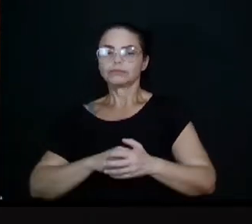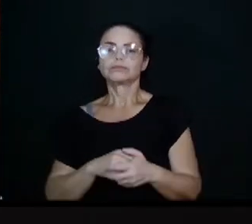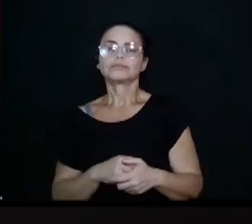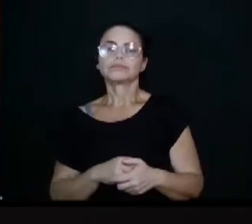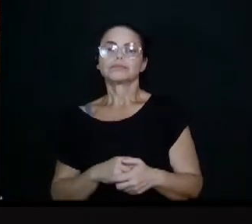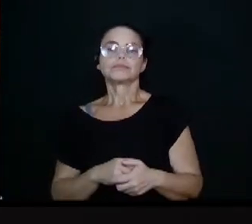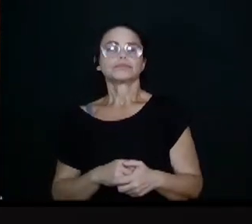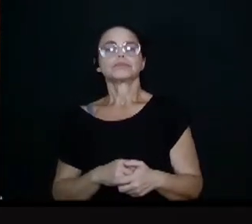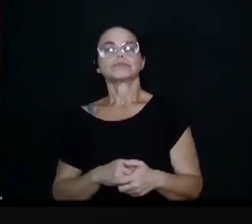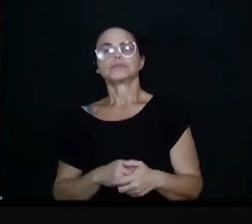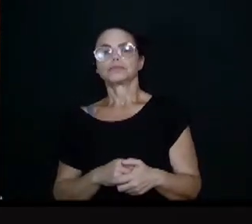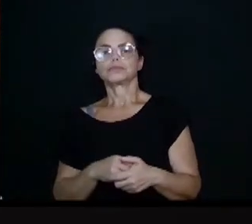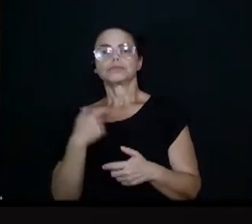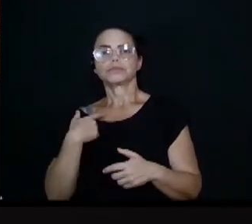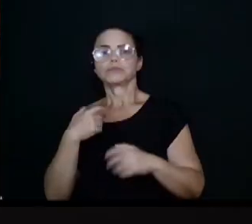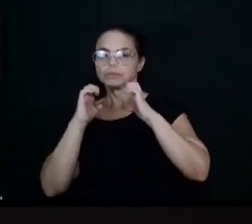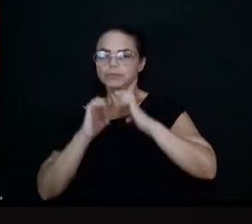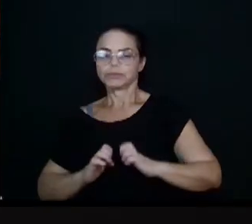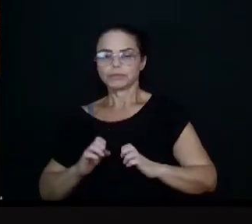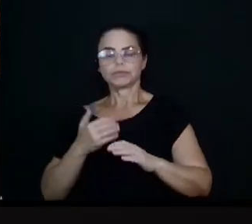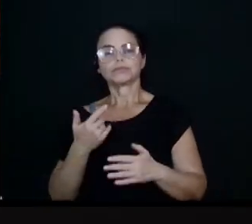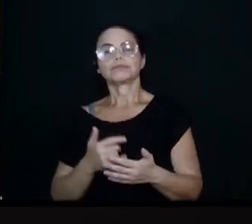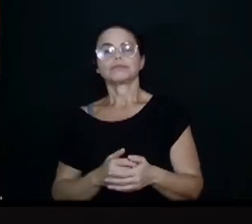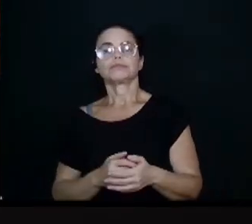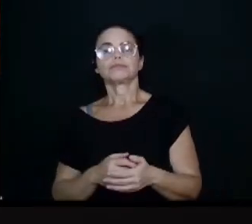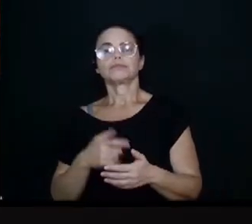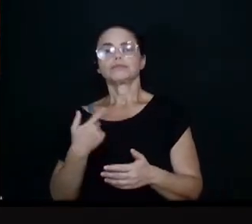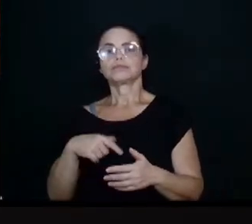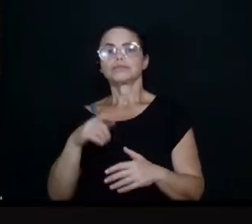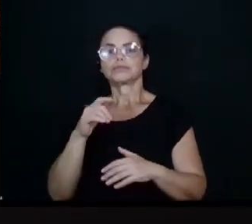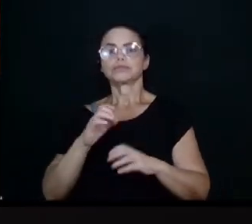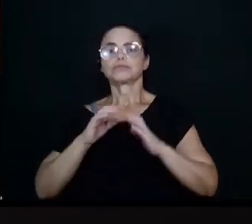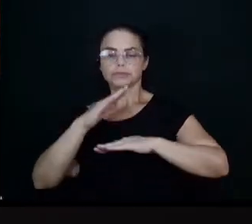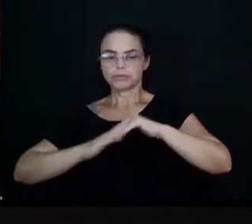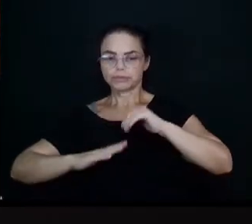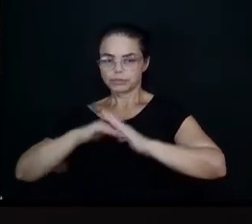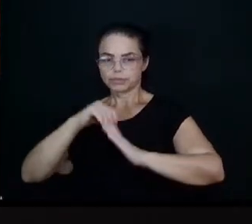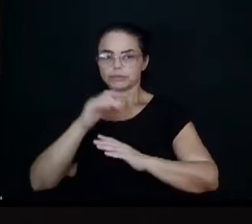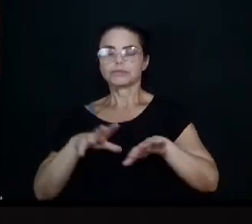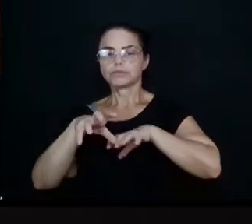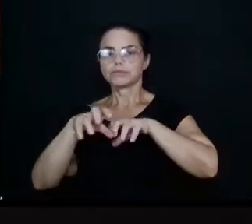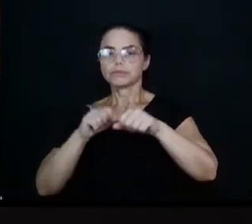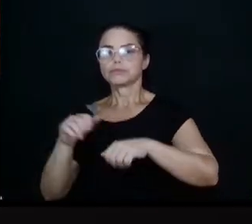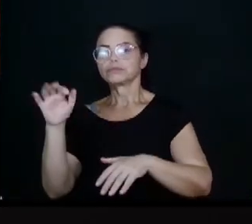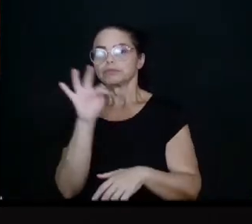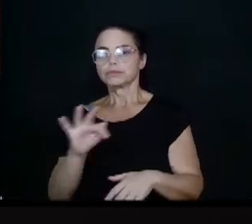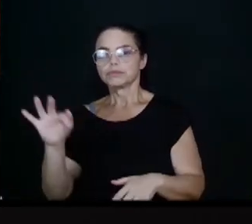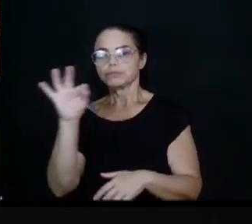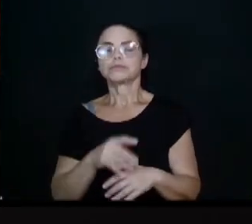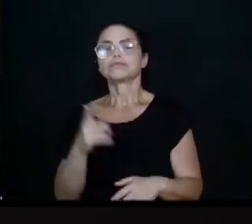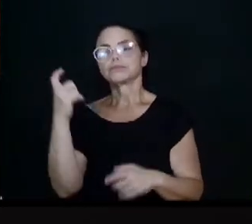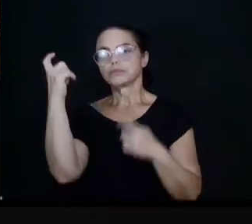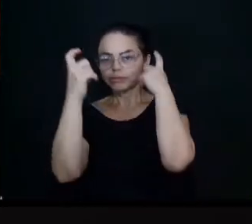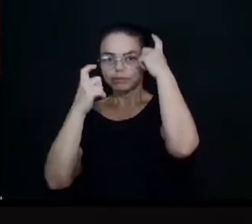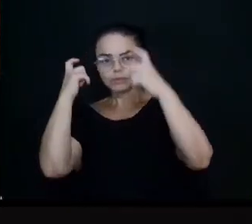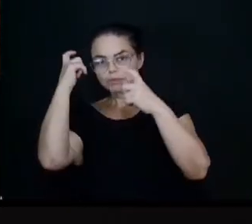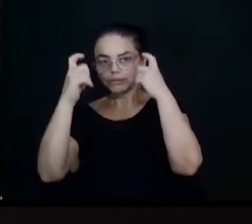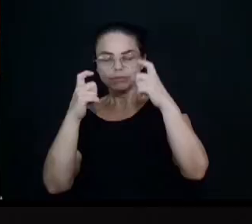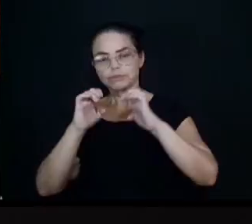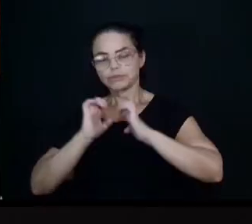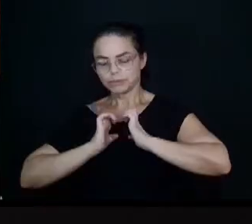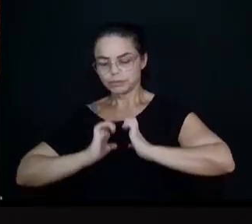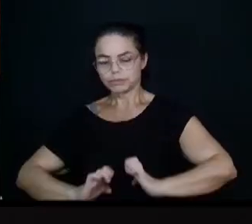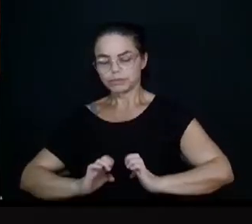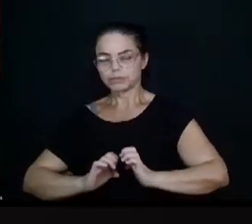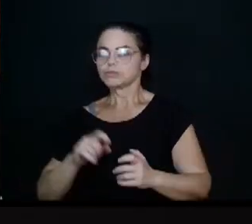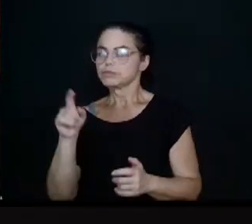tem que ser ético. Então, a gente forma profissionais, a instituição de ensino ela sempre vai se preocupar com a formação ética, não só para